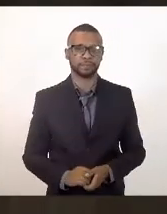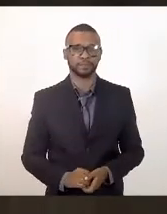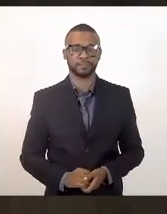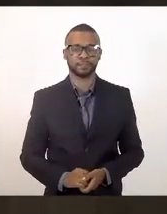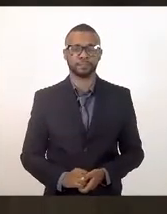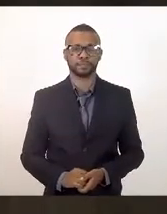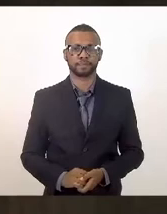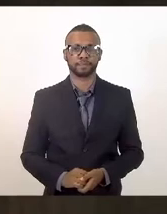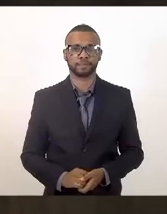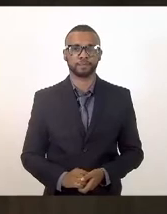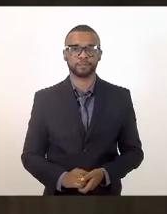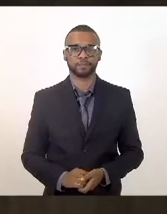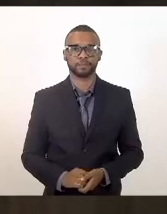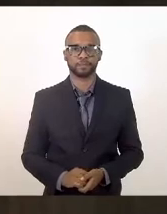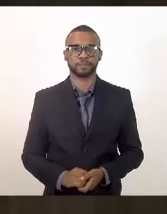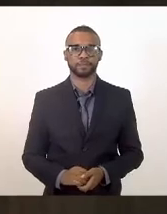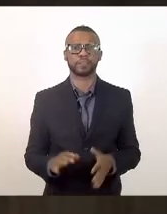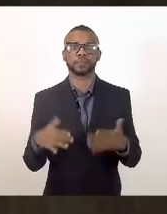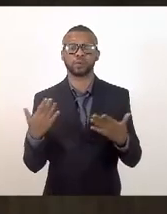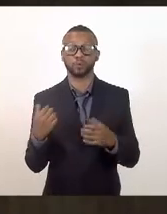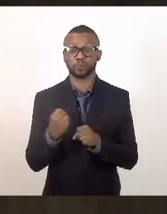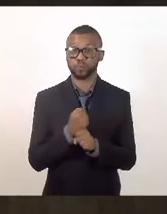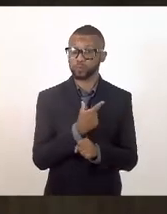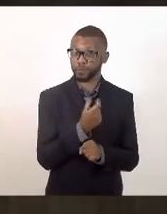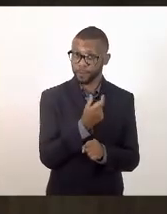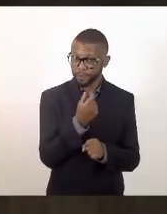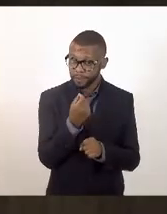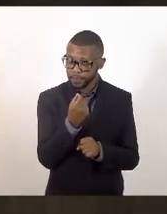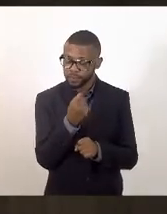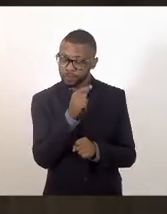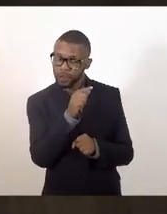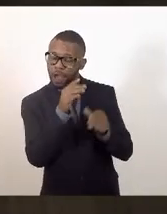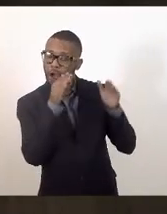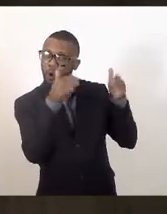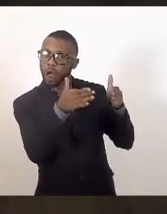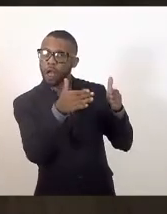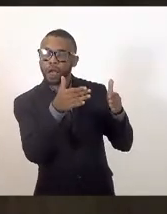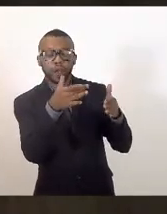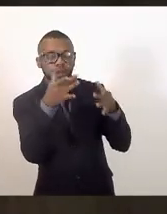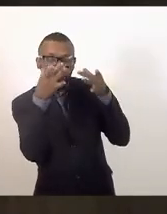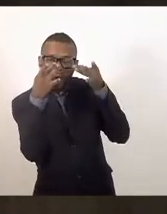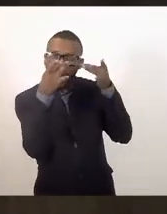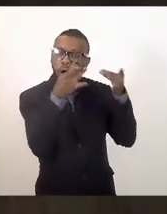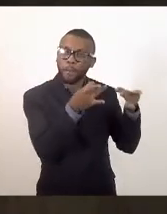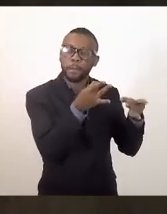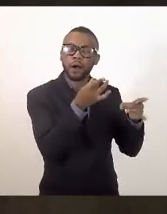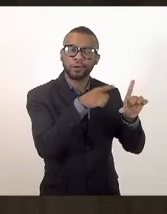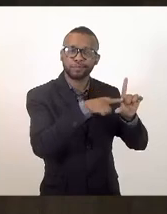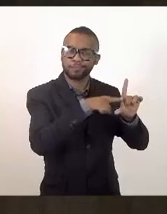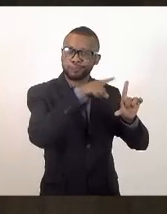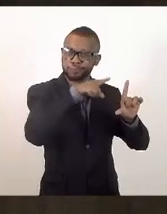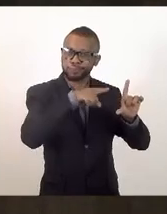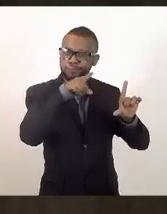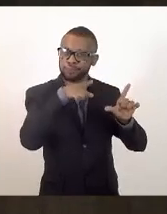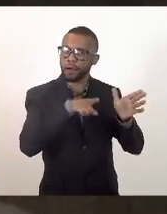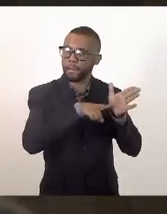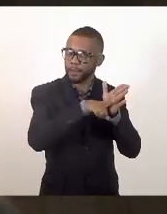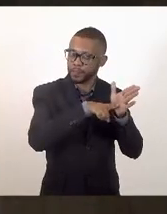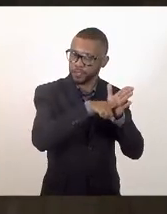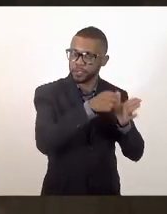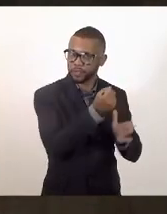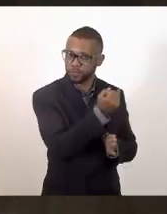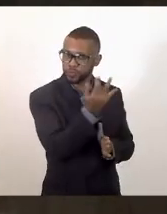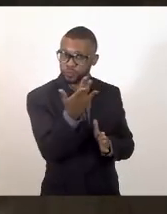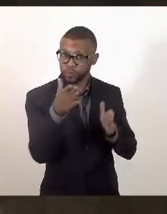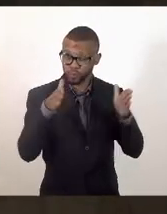Ou seja, de 2020, eu estou falando porque eu acompanho os números, De 2020 para 2019,